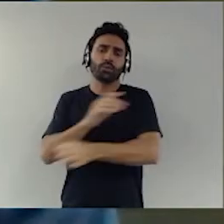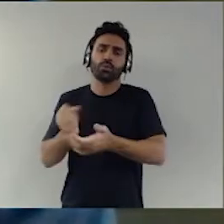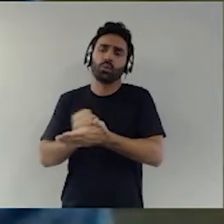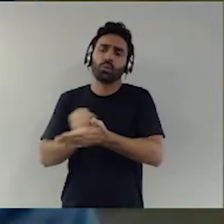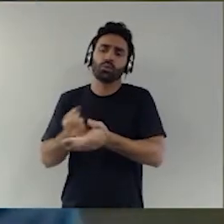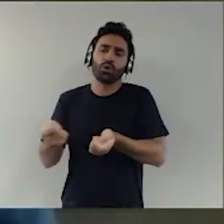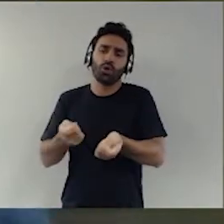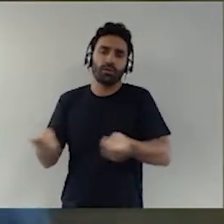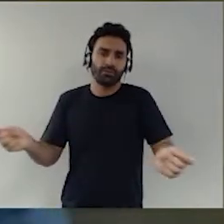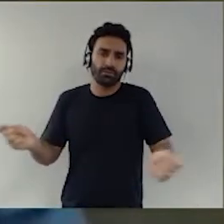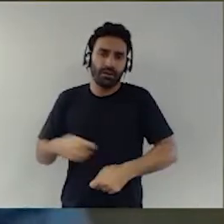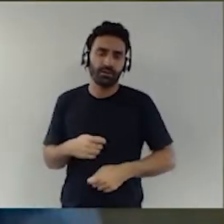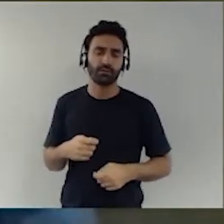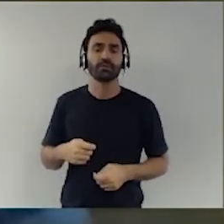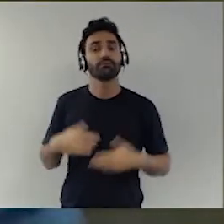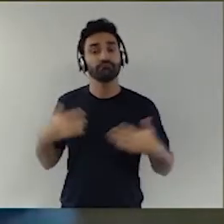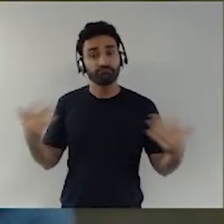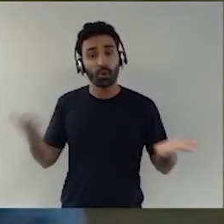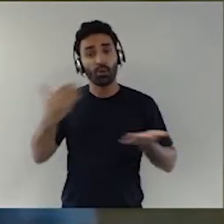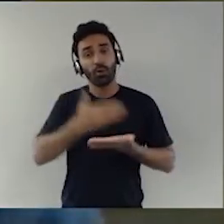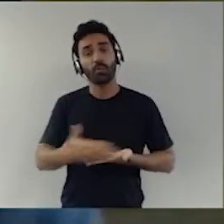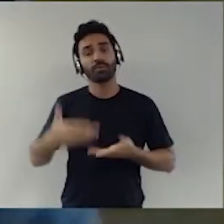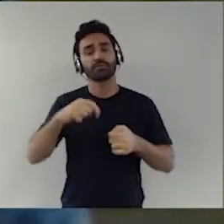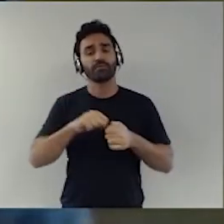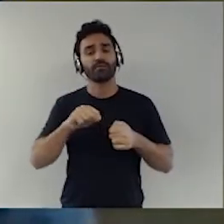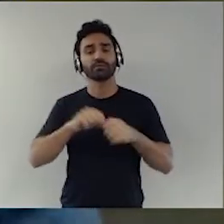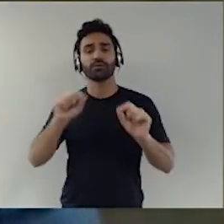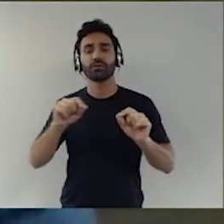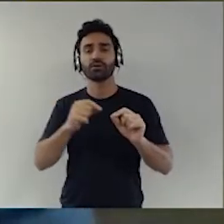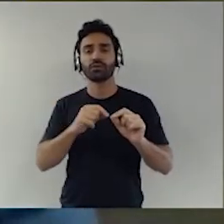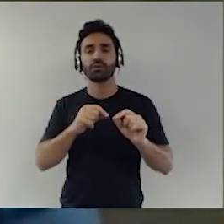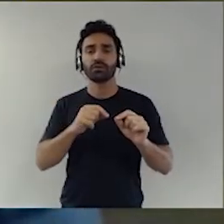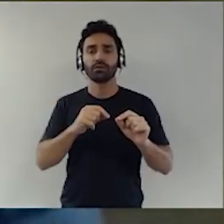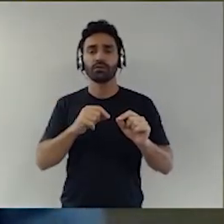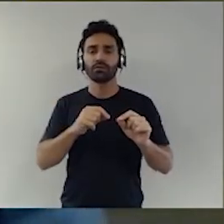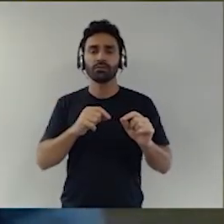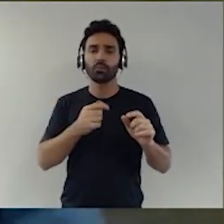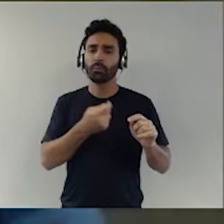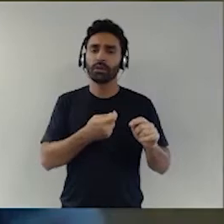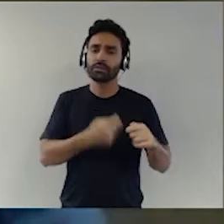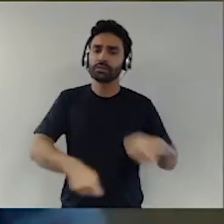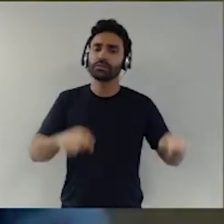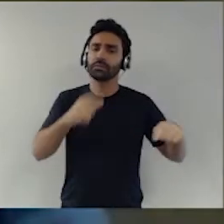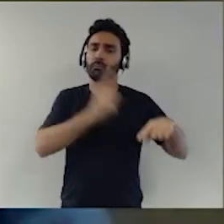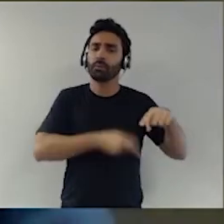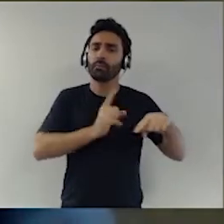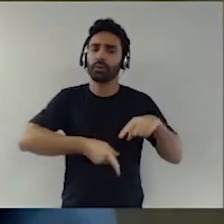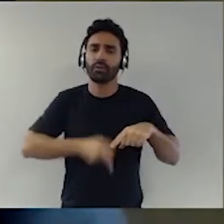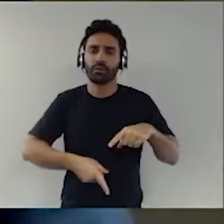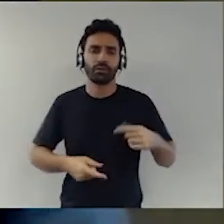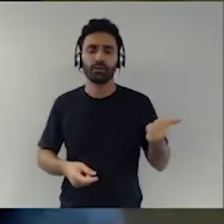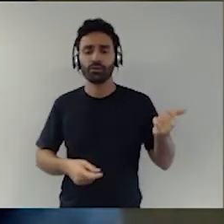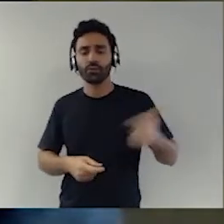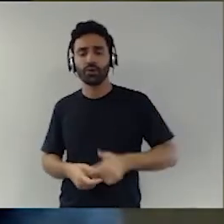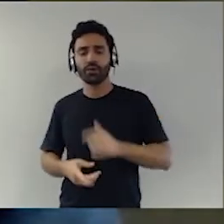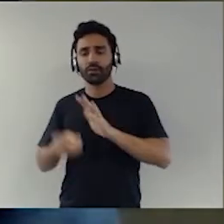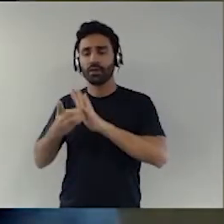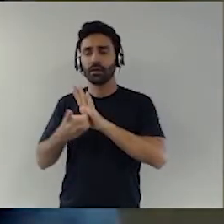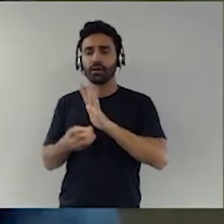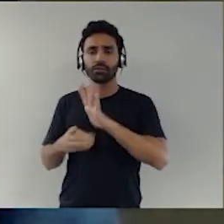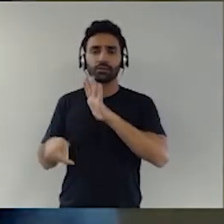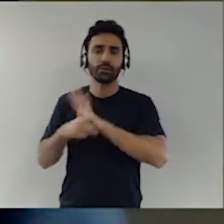controlada e adotasse medidas menos restritivas que, por exemplo, um decreto do